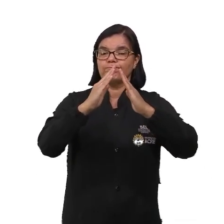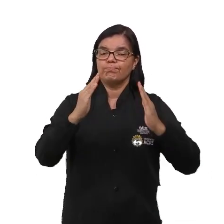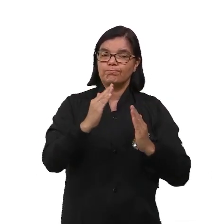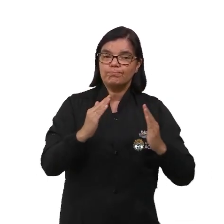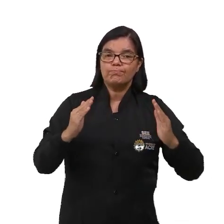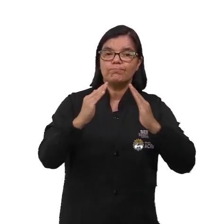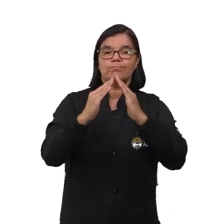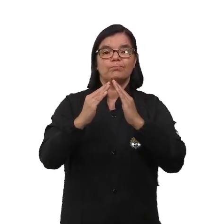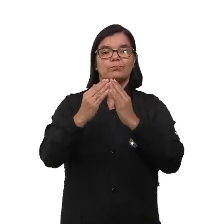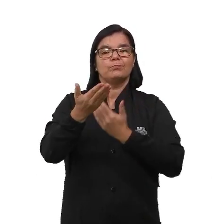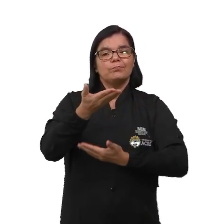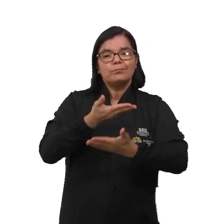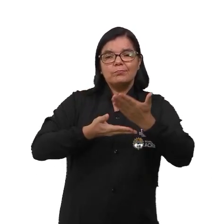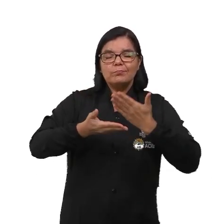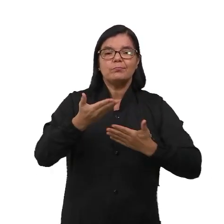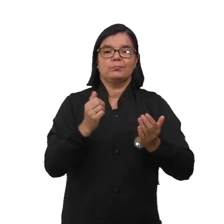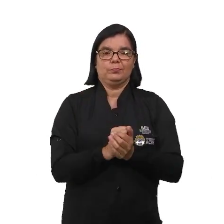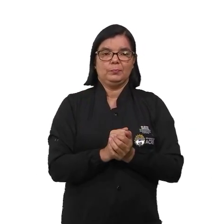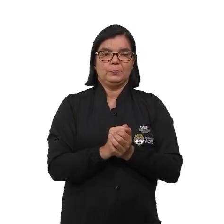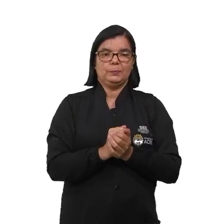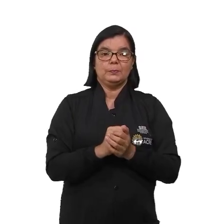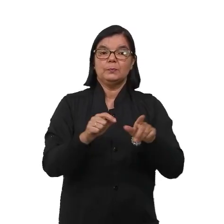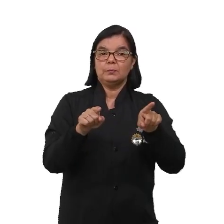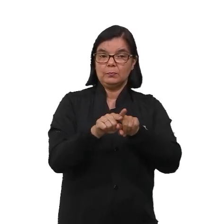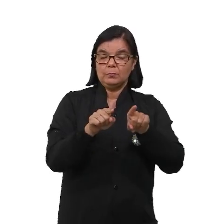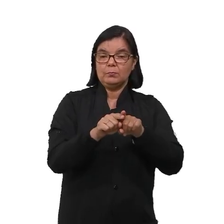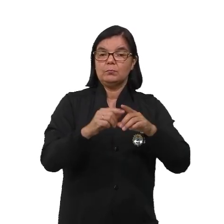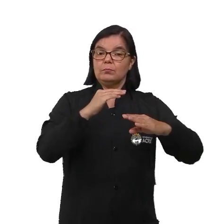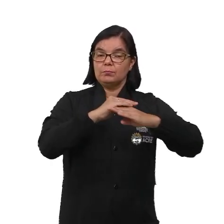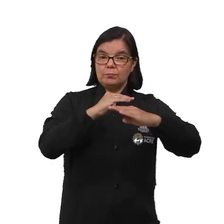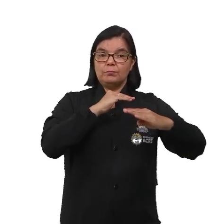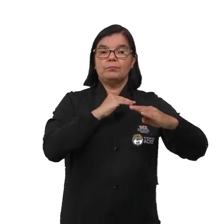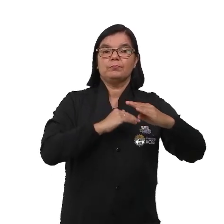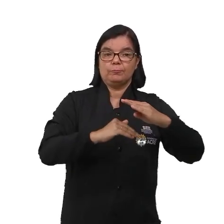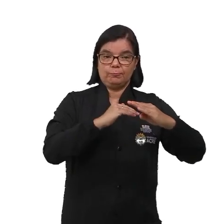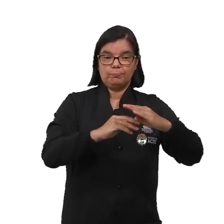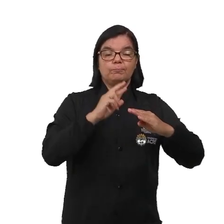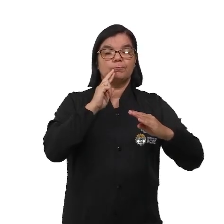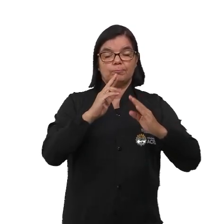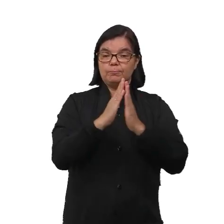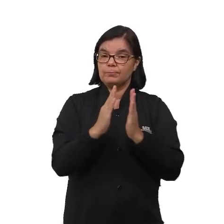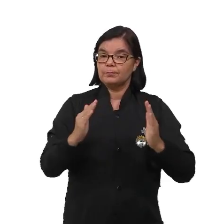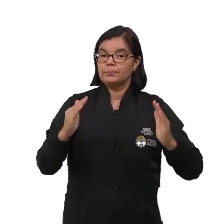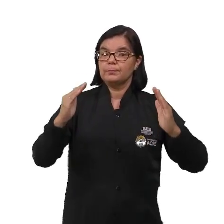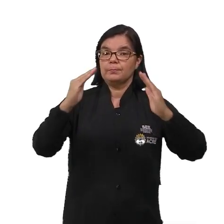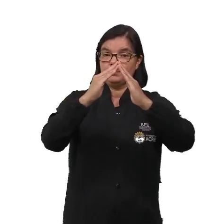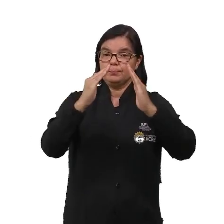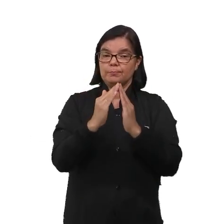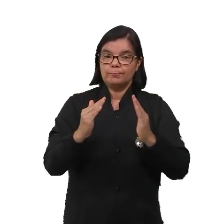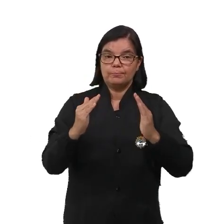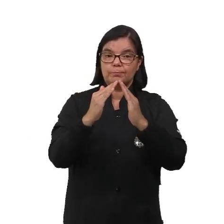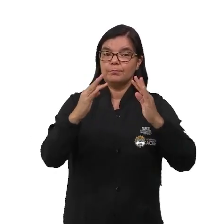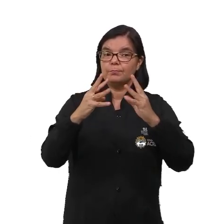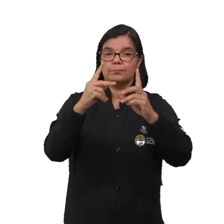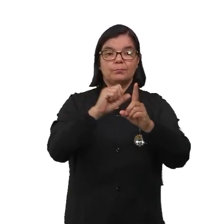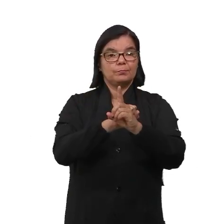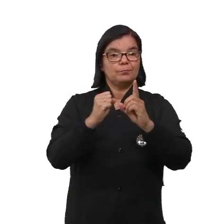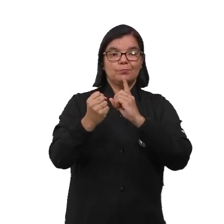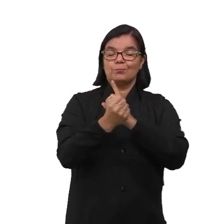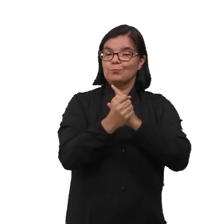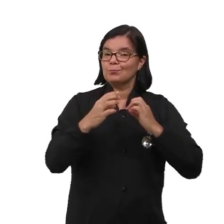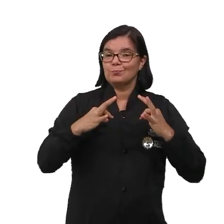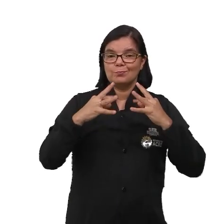relacionam? A desigualdade resulta da estratificação social, onde nem todos têm as